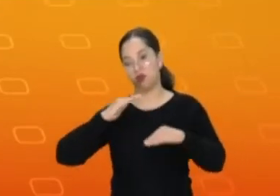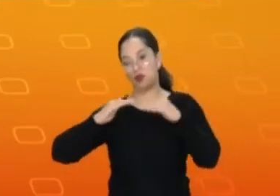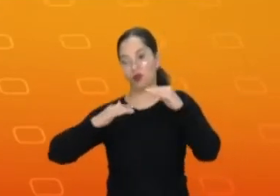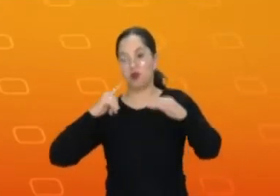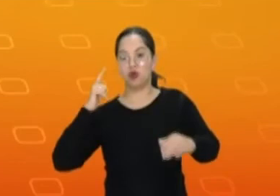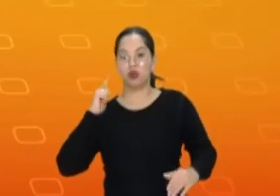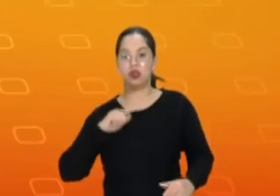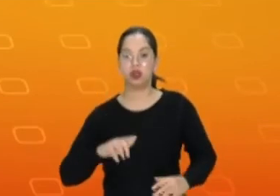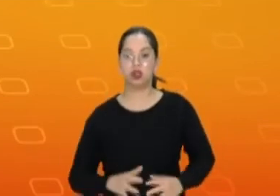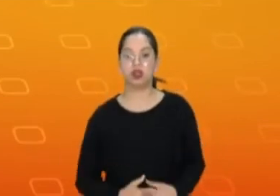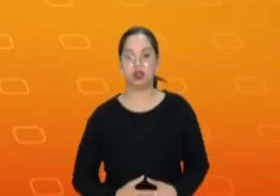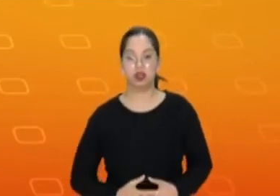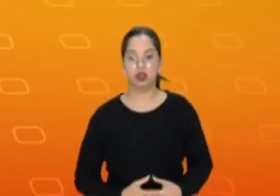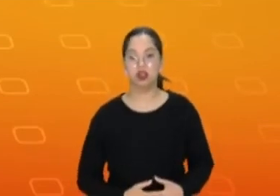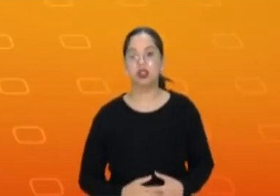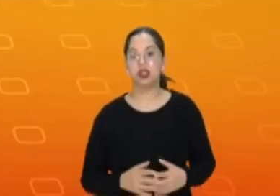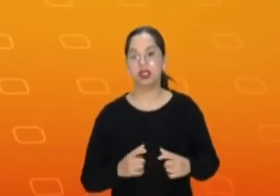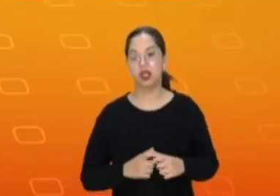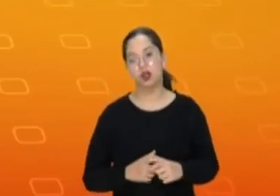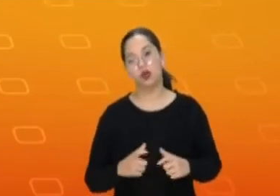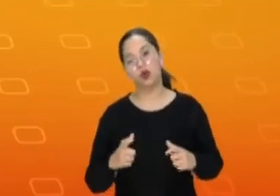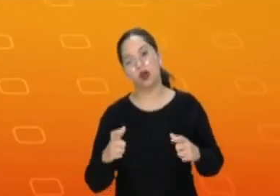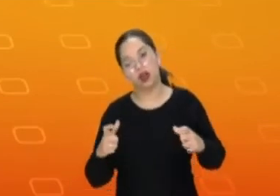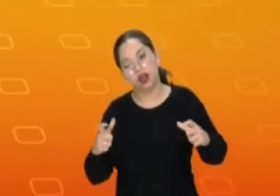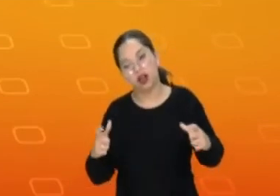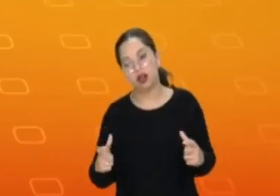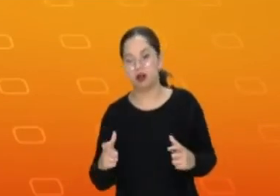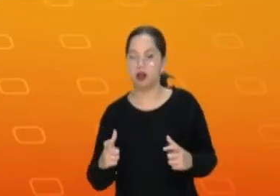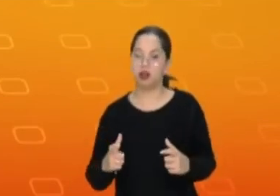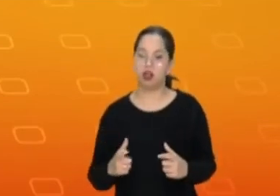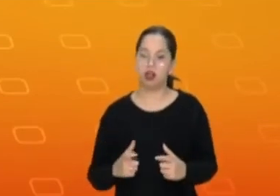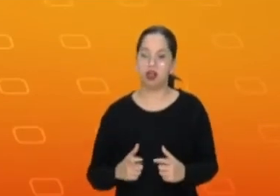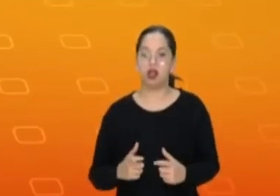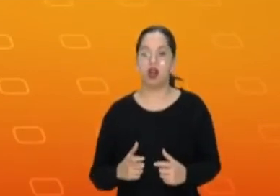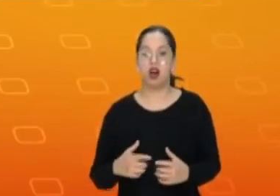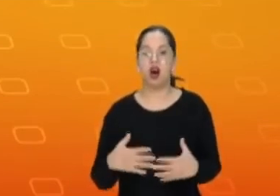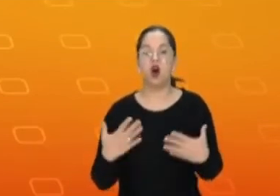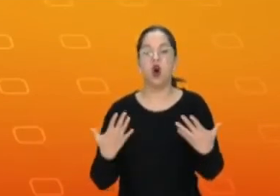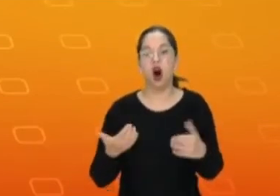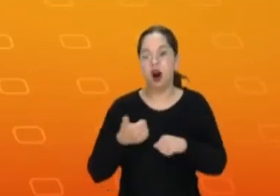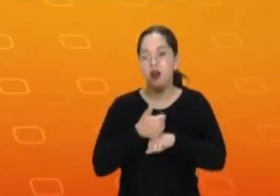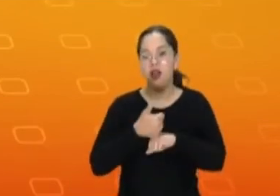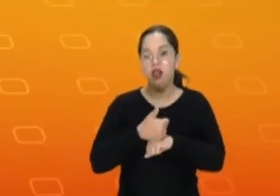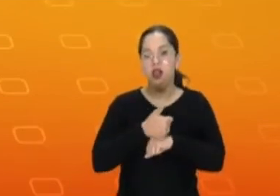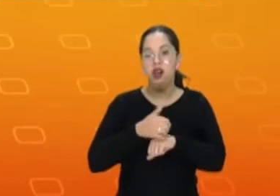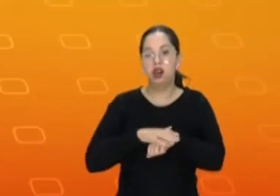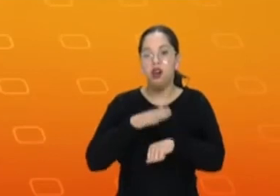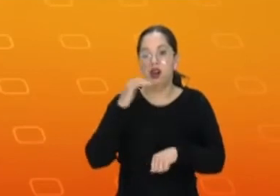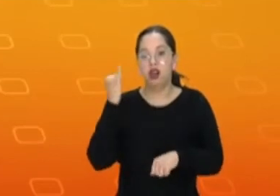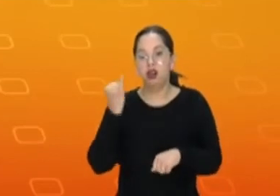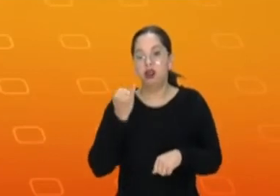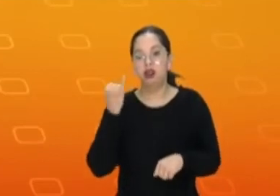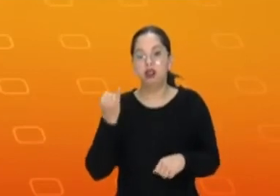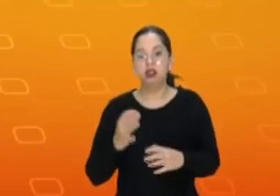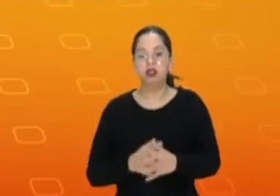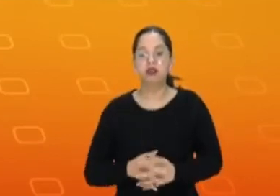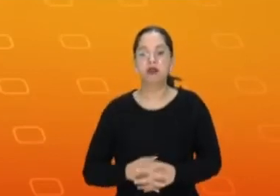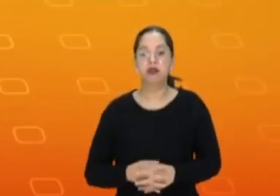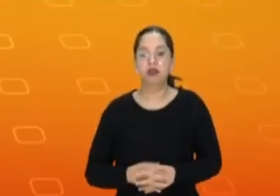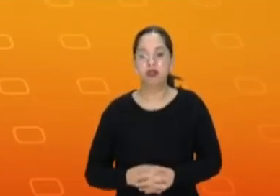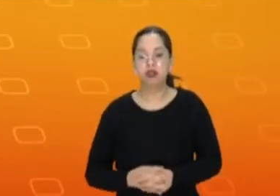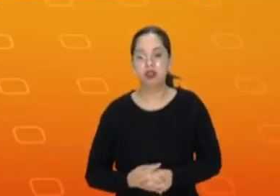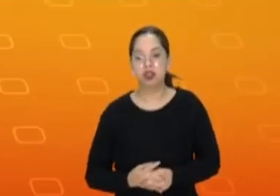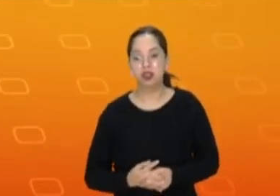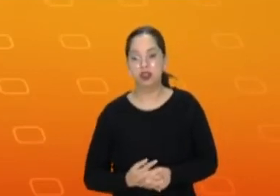lado um pouco mais tático, operacional, qual é o profissional mais importante? É mais fácil ensinar vídeo a